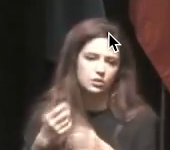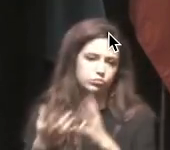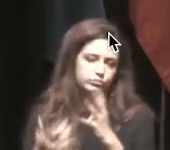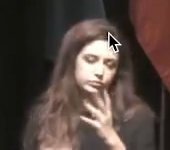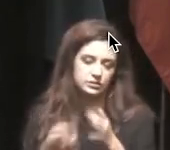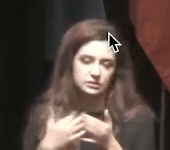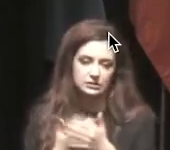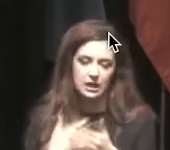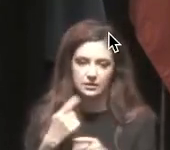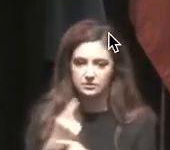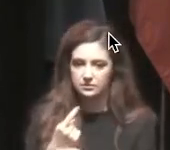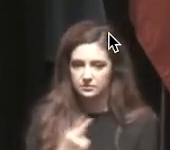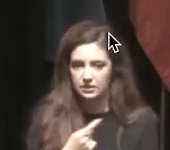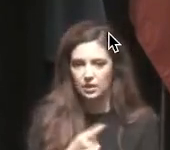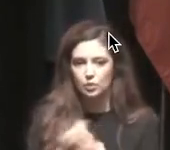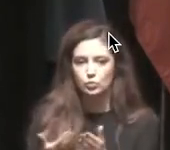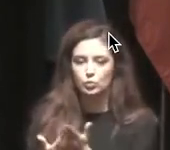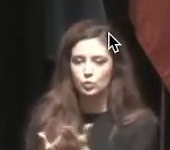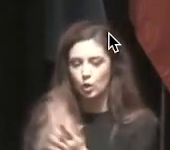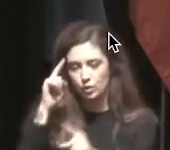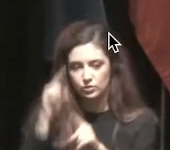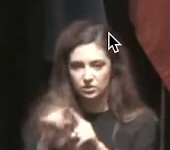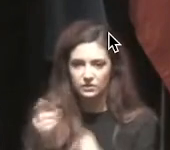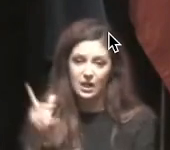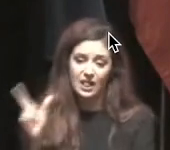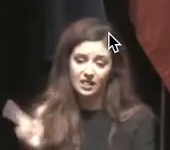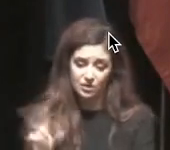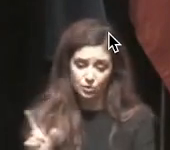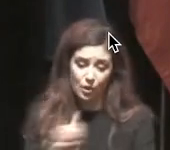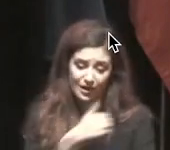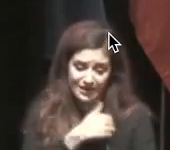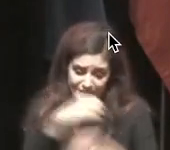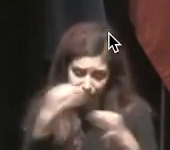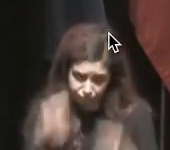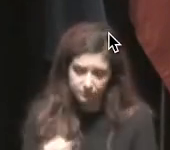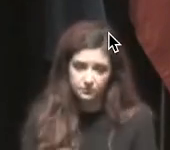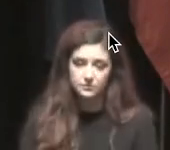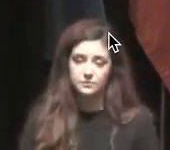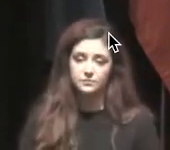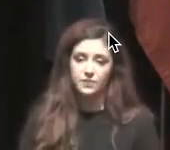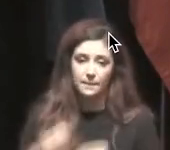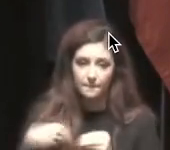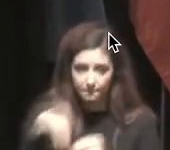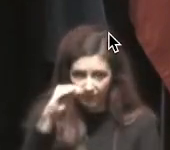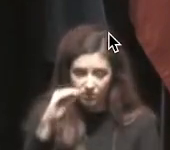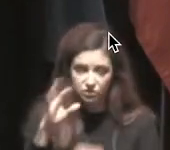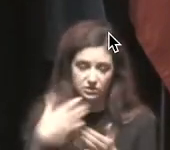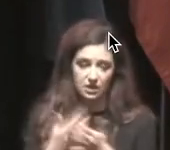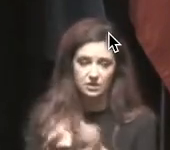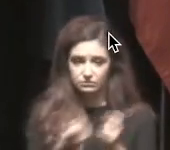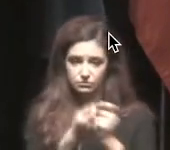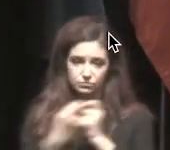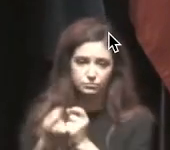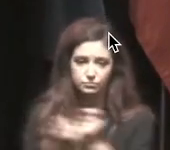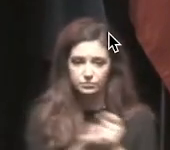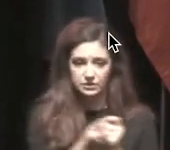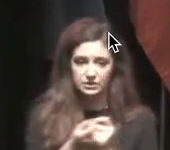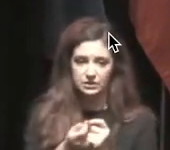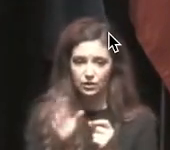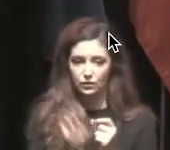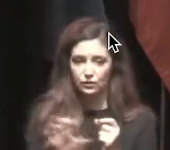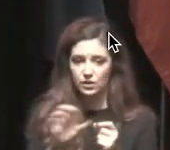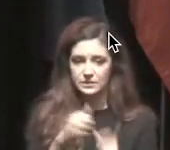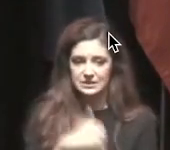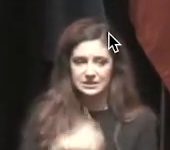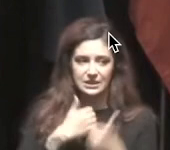apresentar mais propostas para que Lisboa seja mesmo uma casa. Mas queremos mais. Queremos que o próximo debate do Estado da Cidade já se faça